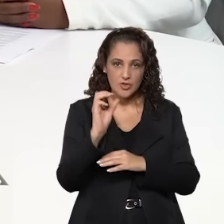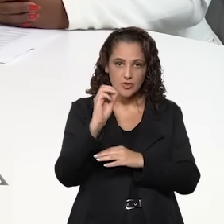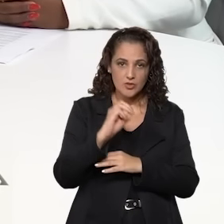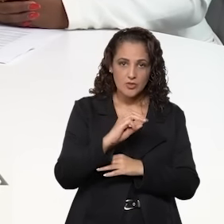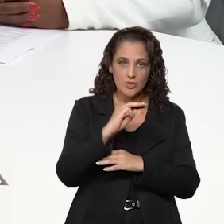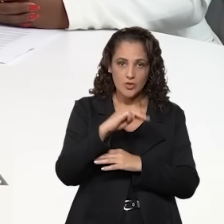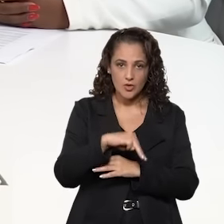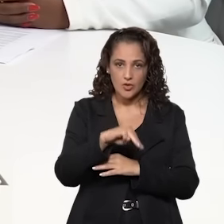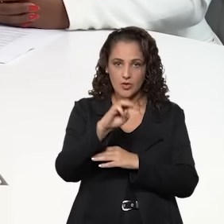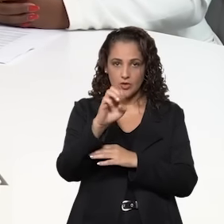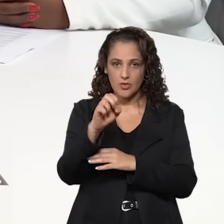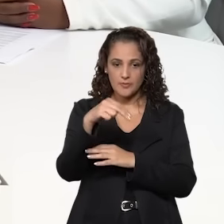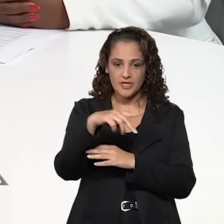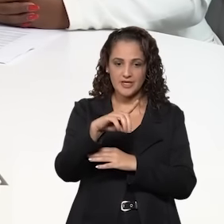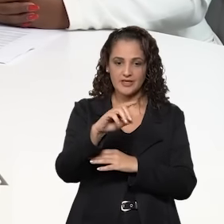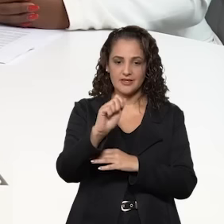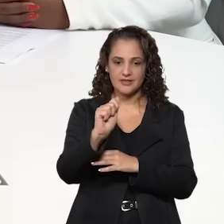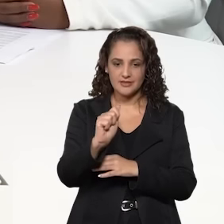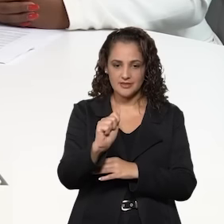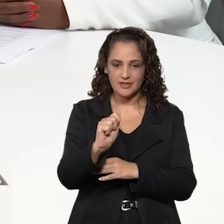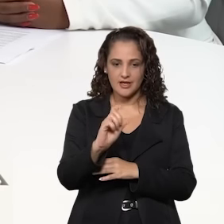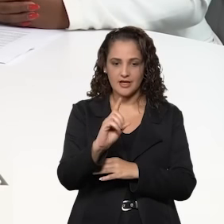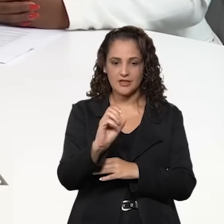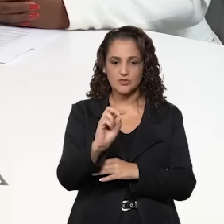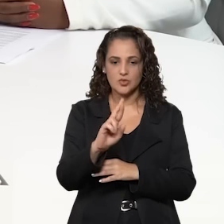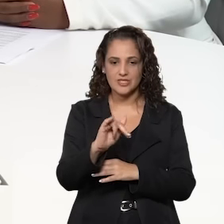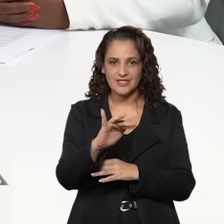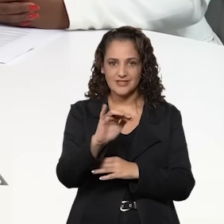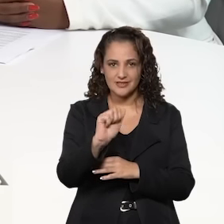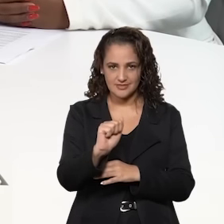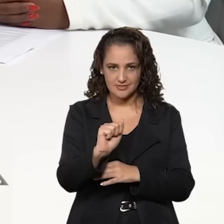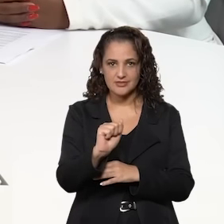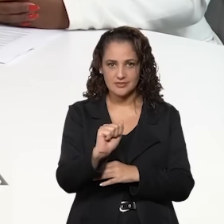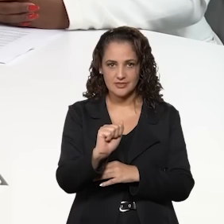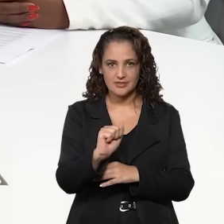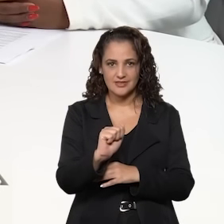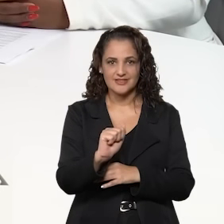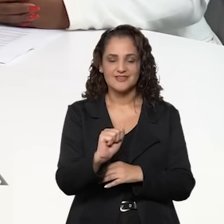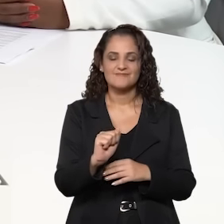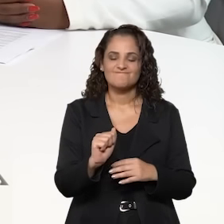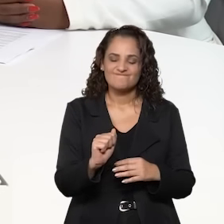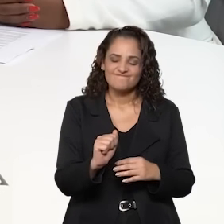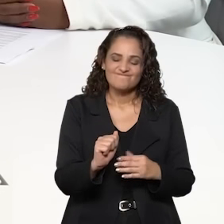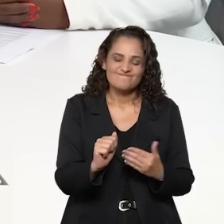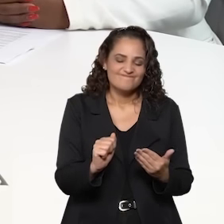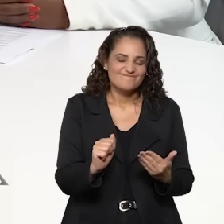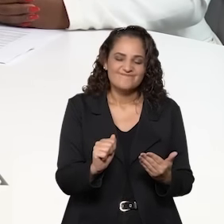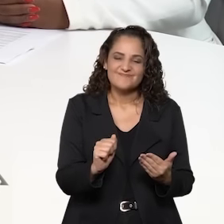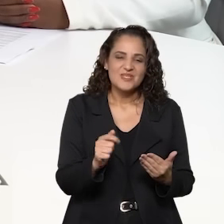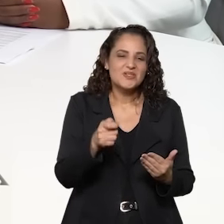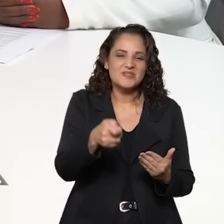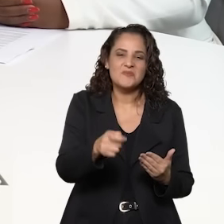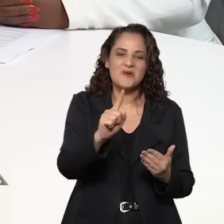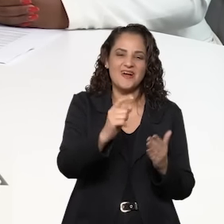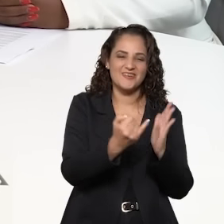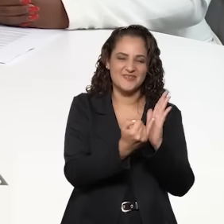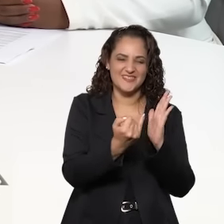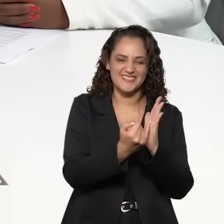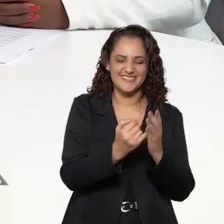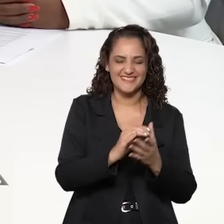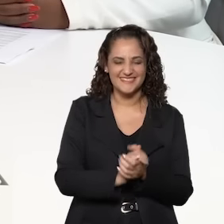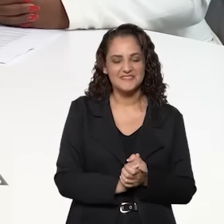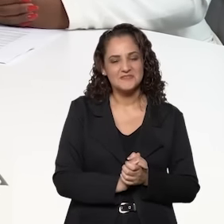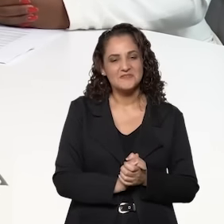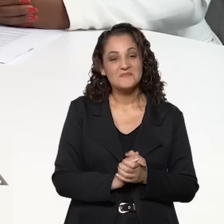bom não pago mais imposto pars Mas isso foi lá na década de 80 né E para falar da minha